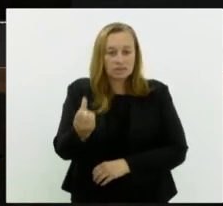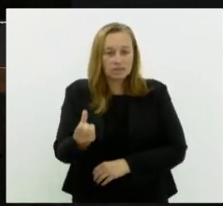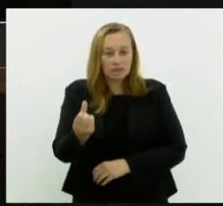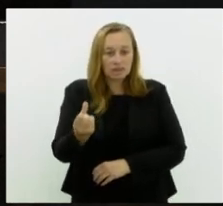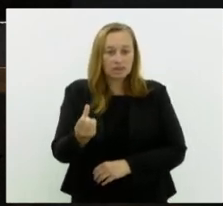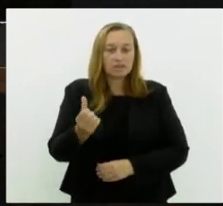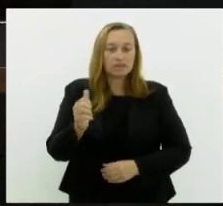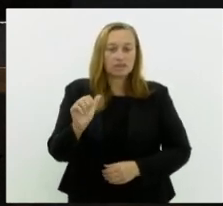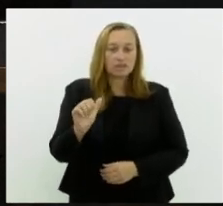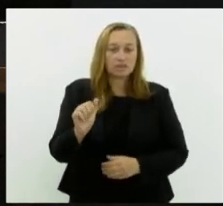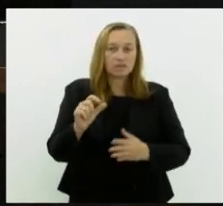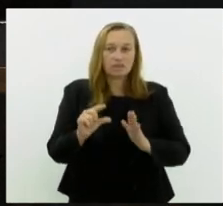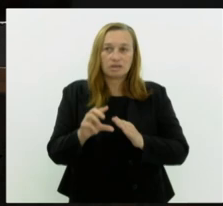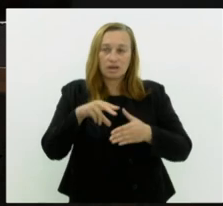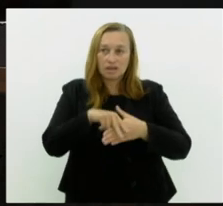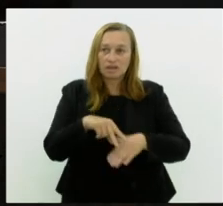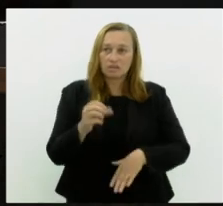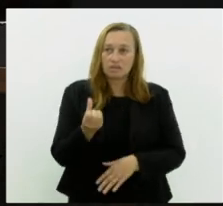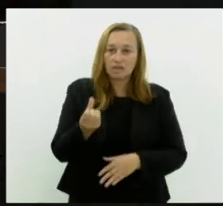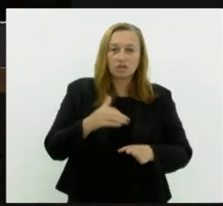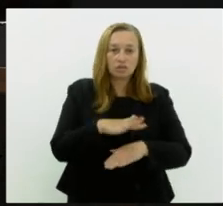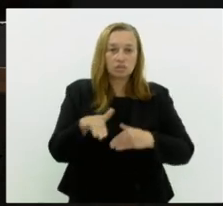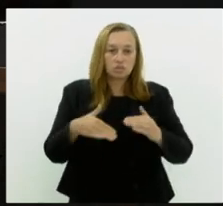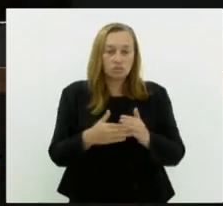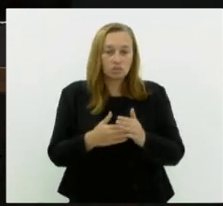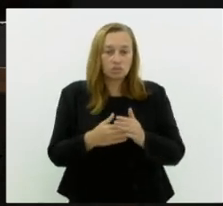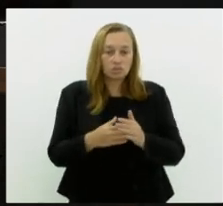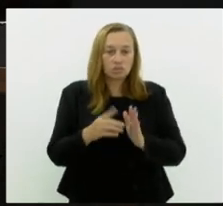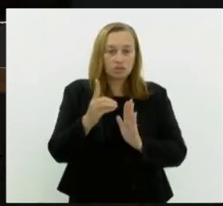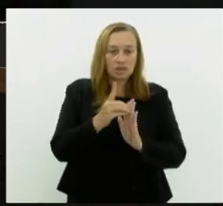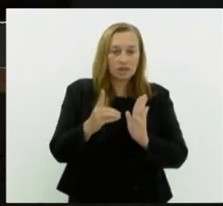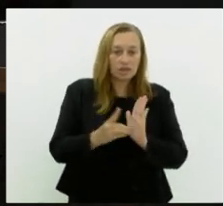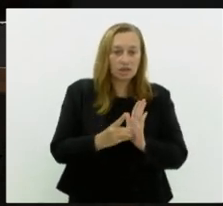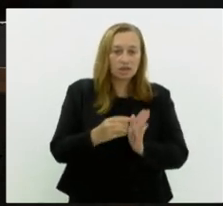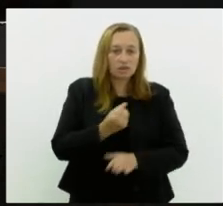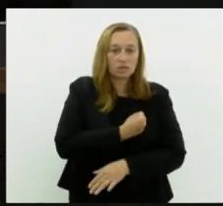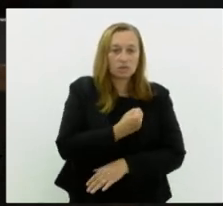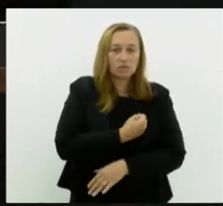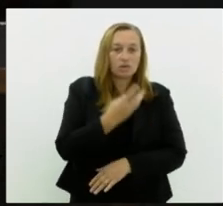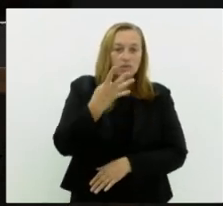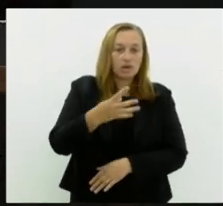anexo 6º, todos previstos no decreto número